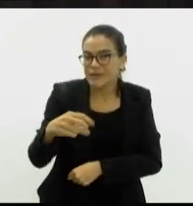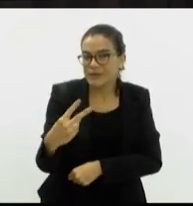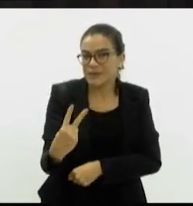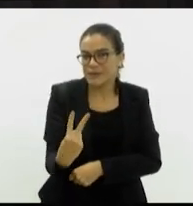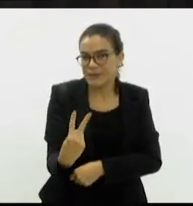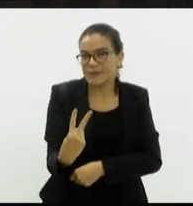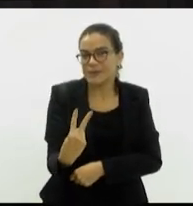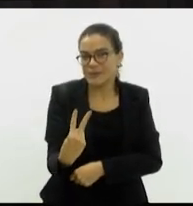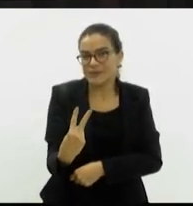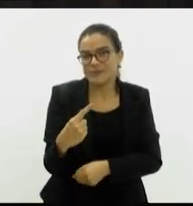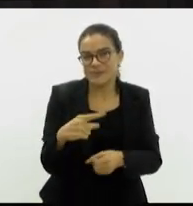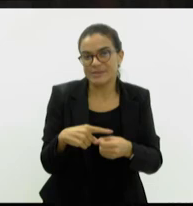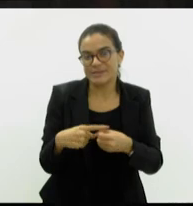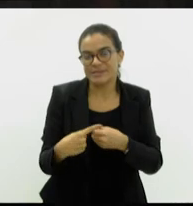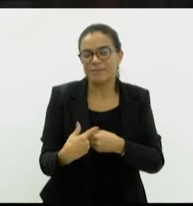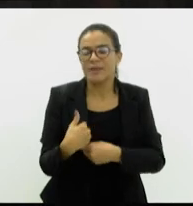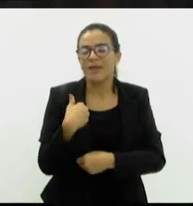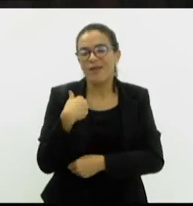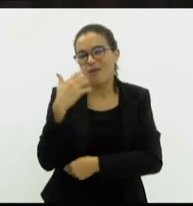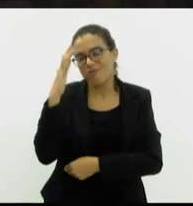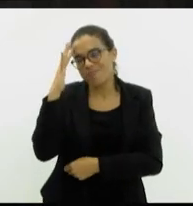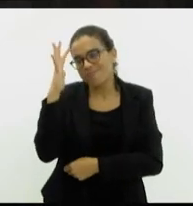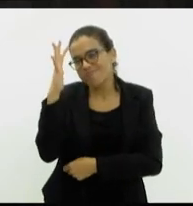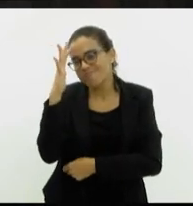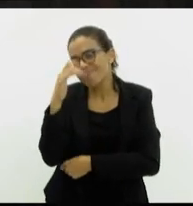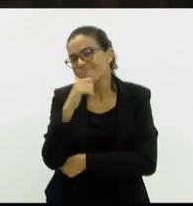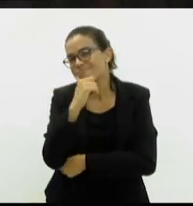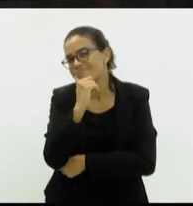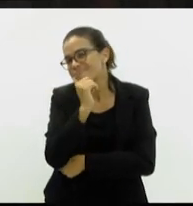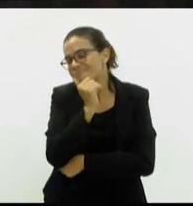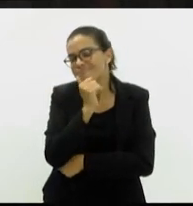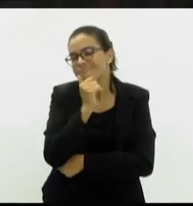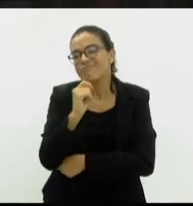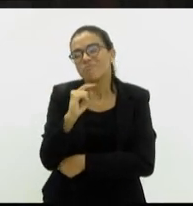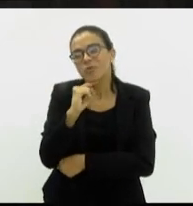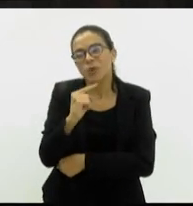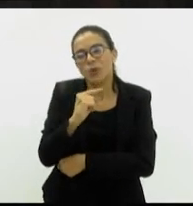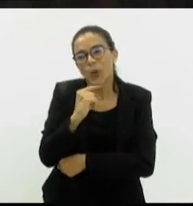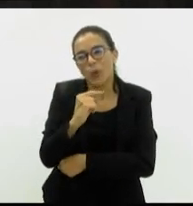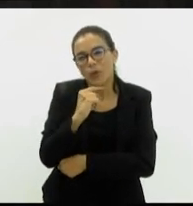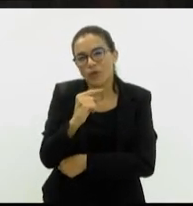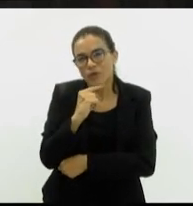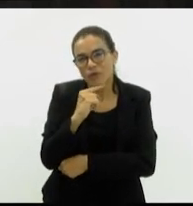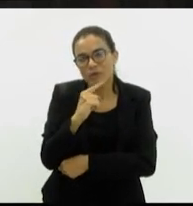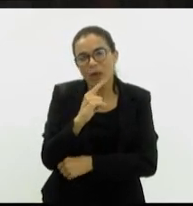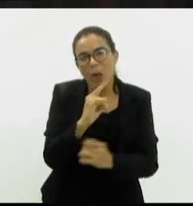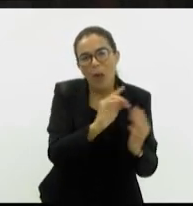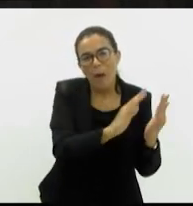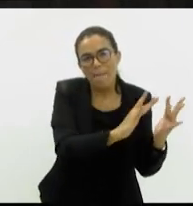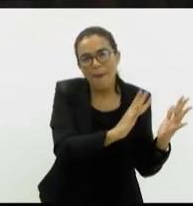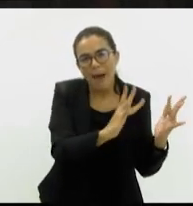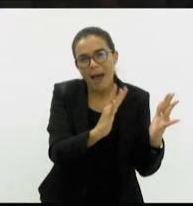né E aí eu me pergunto o tempo